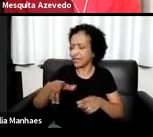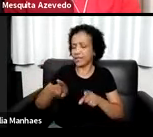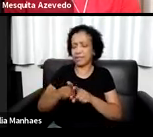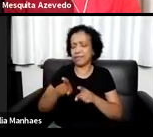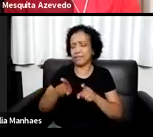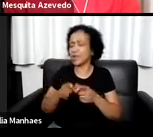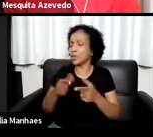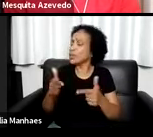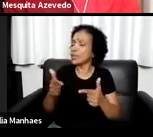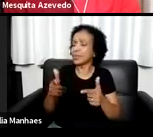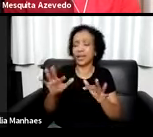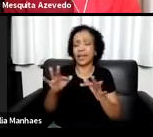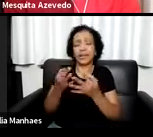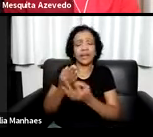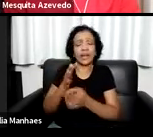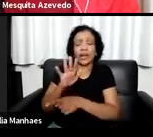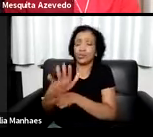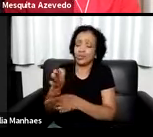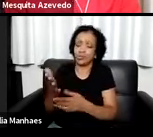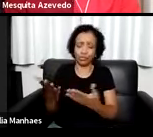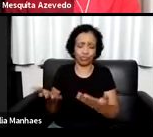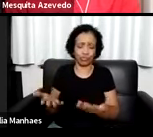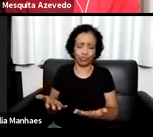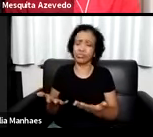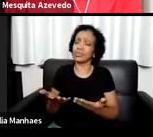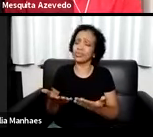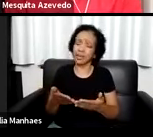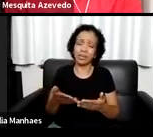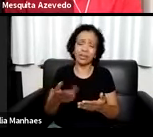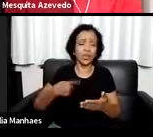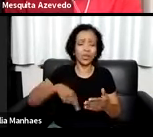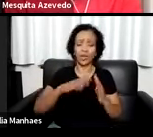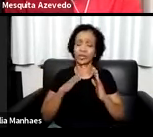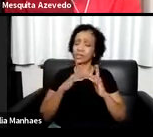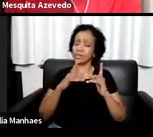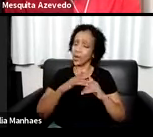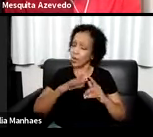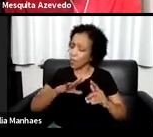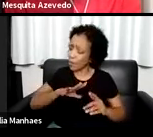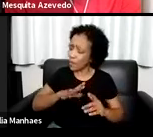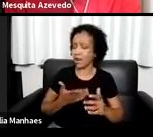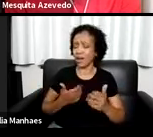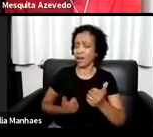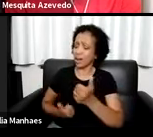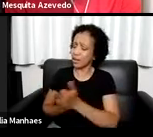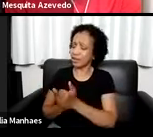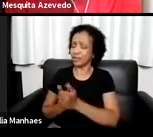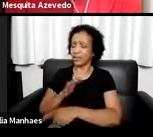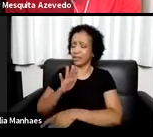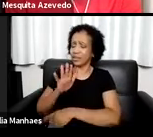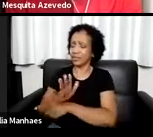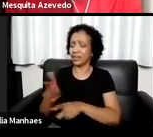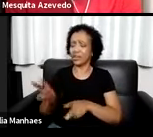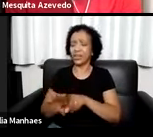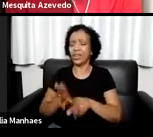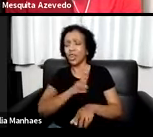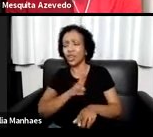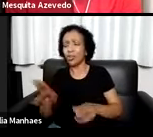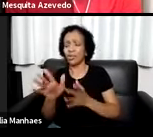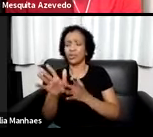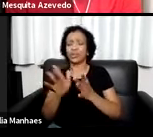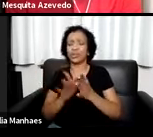amado, para que o Senhor conceda ousadia à tua igreja. Ó Senhor amado, em nome de Jesus Cristo, ó Pai,